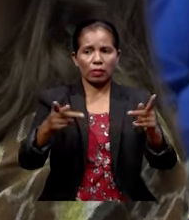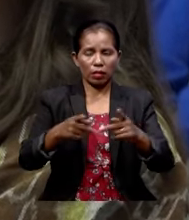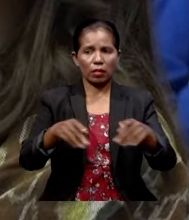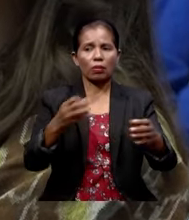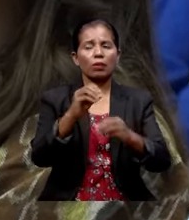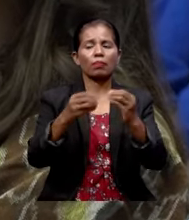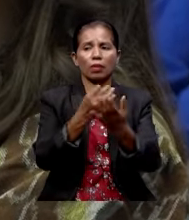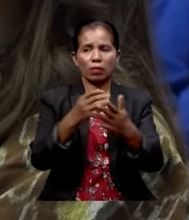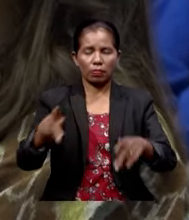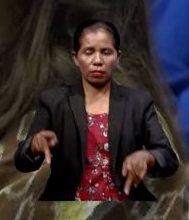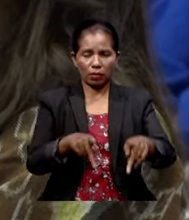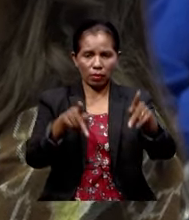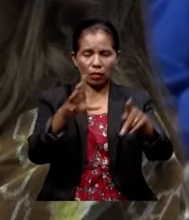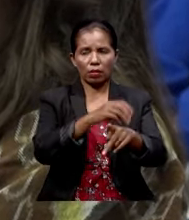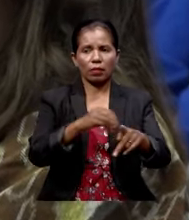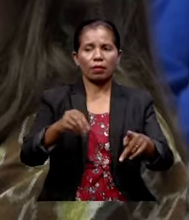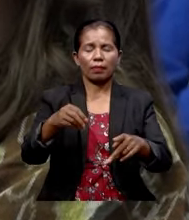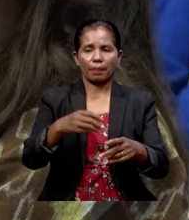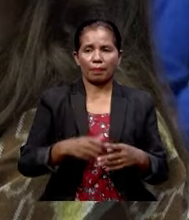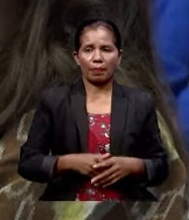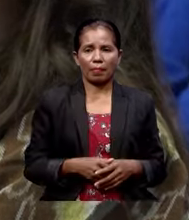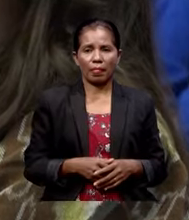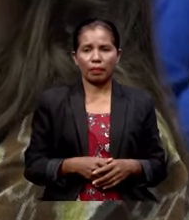e a setor público no mos privado.